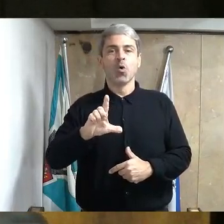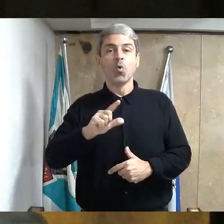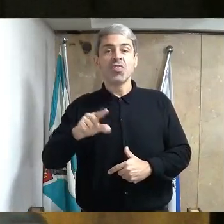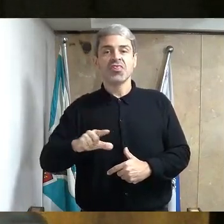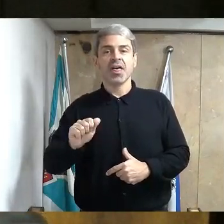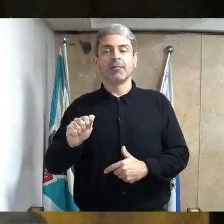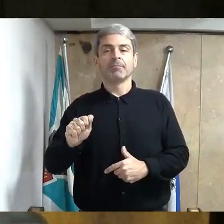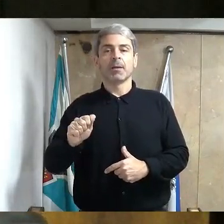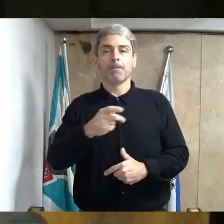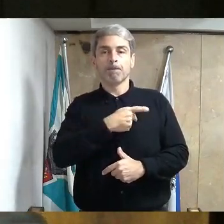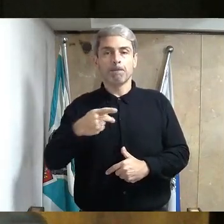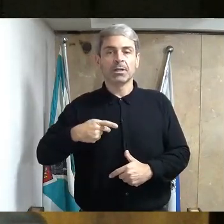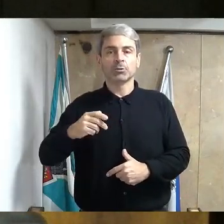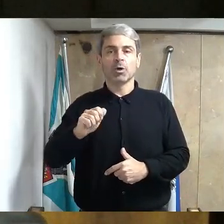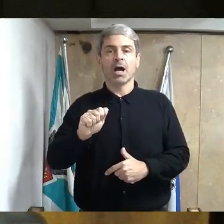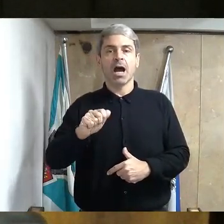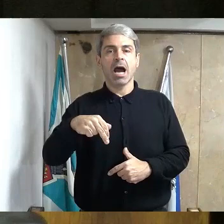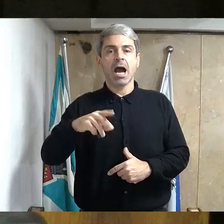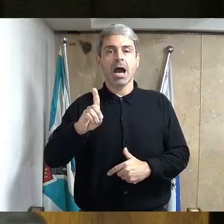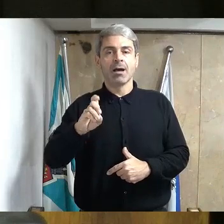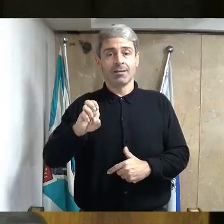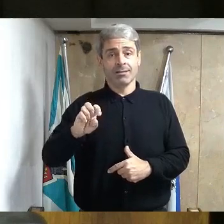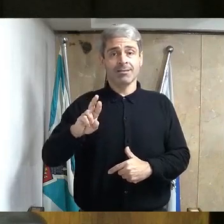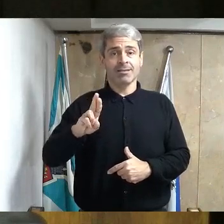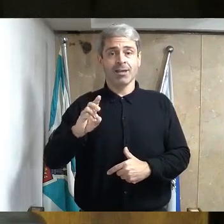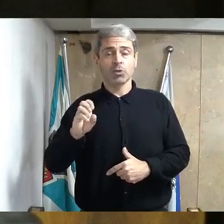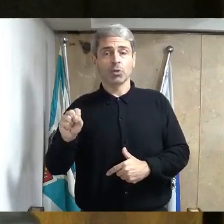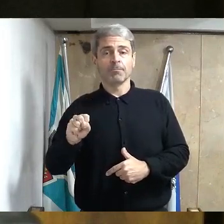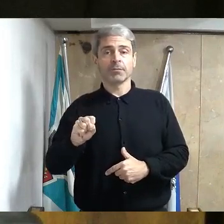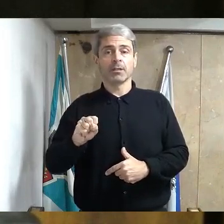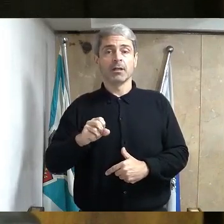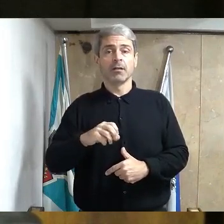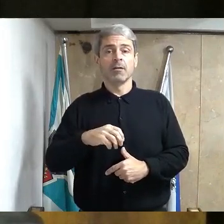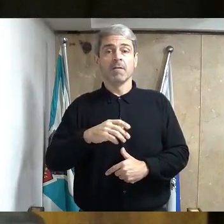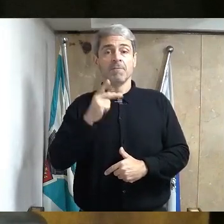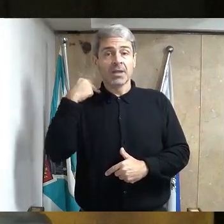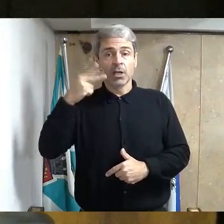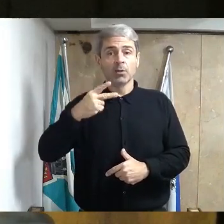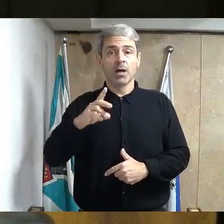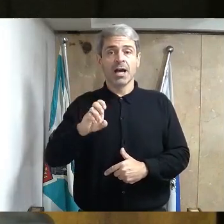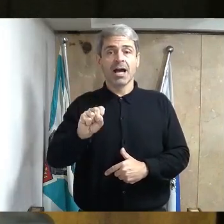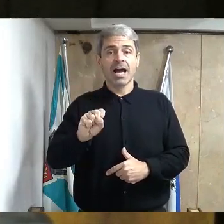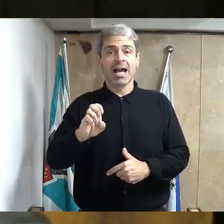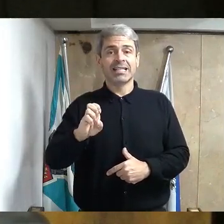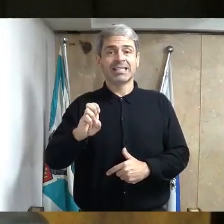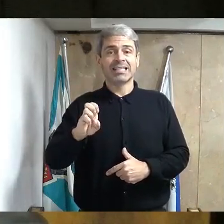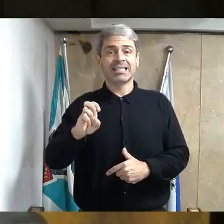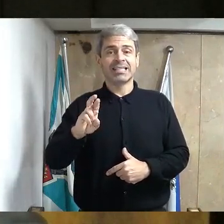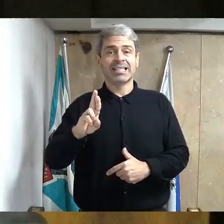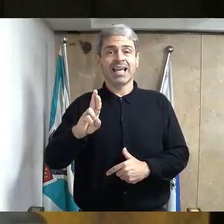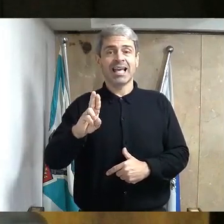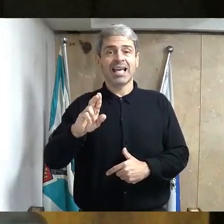Vereador Pastor Anderson Lopes, vereador Serginho Correia, vereadora